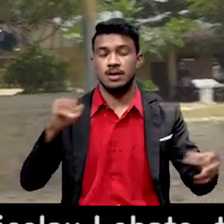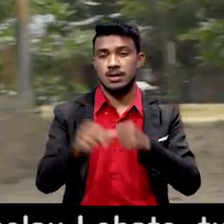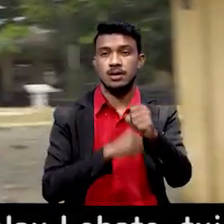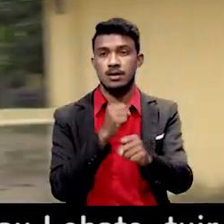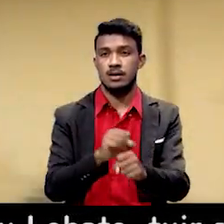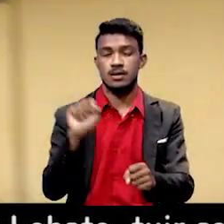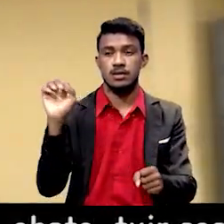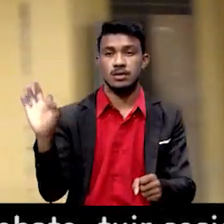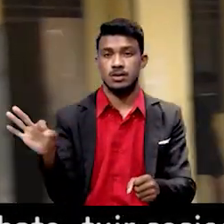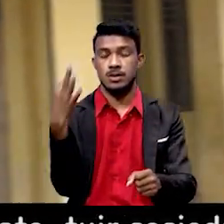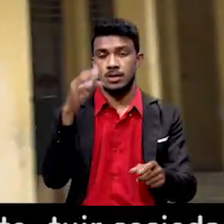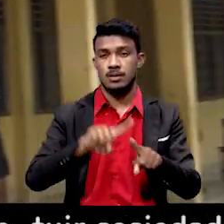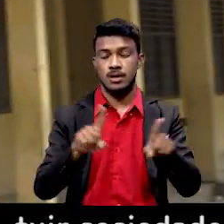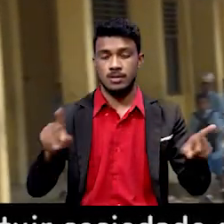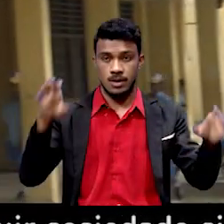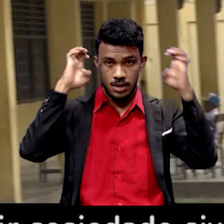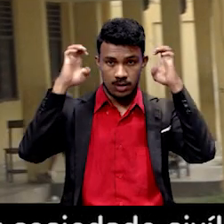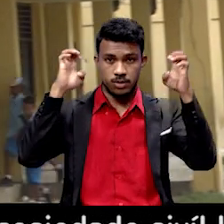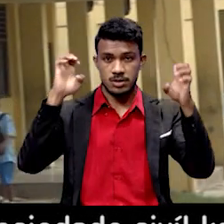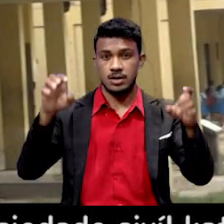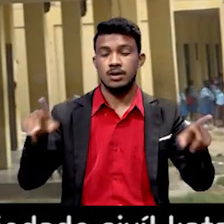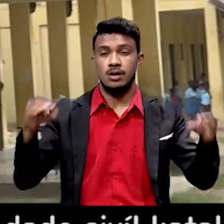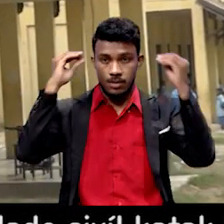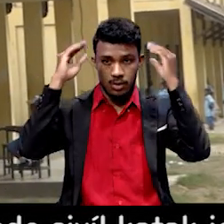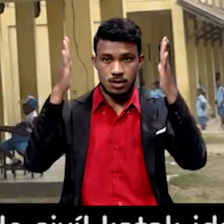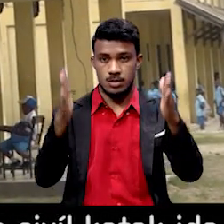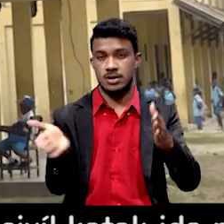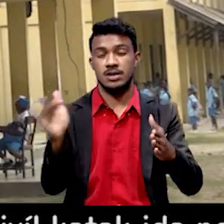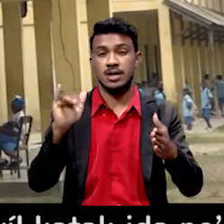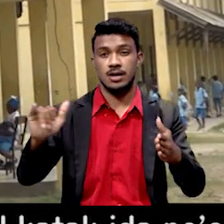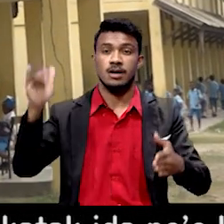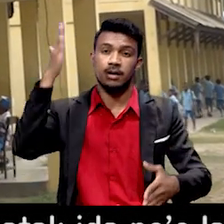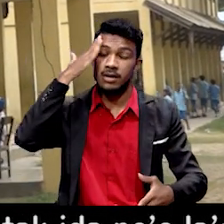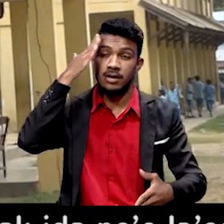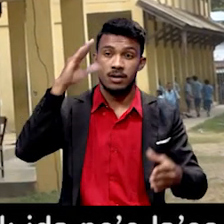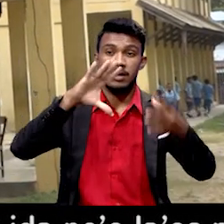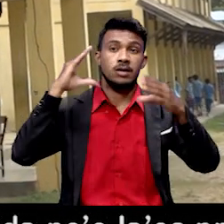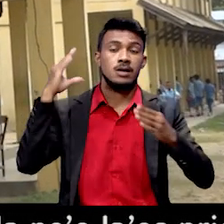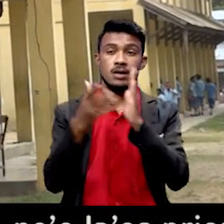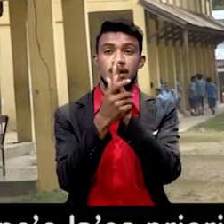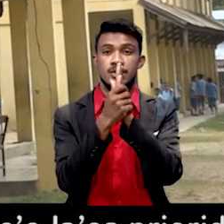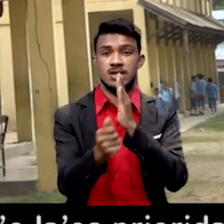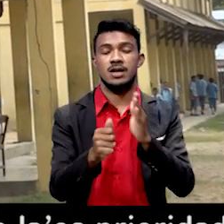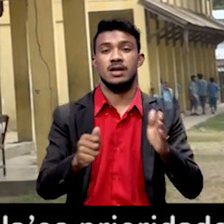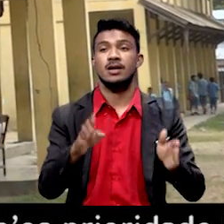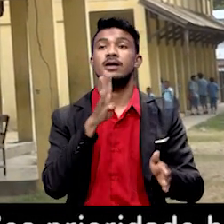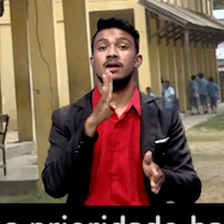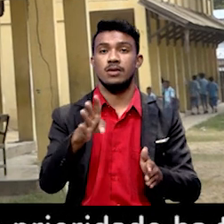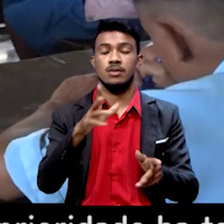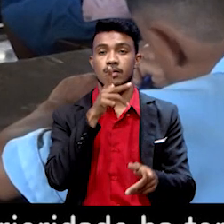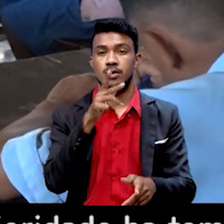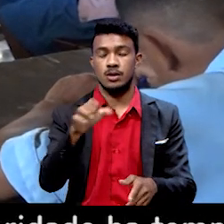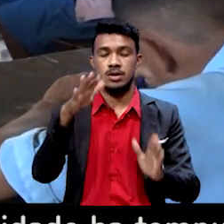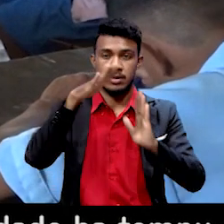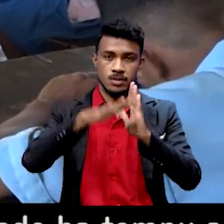problema educação, liu, problema professor sirania, conhecimento no capacidade e a língua portuguesa sem menos e